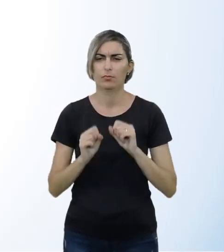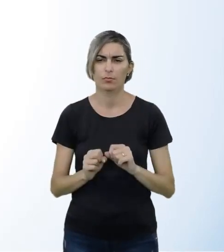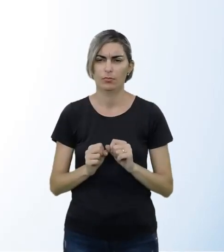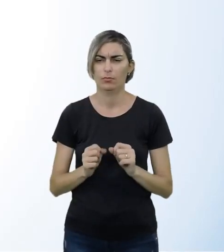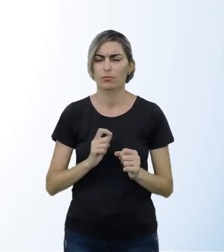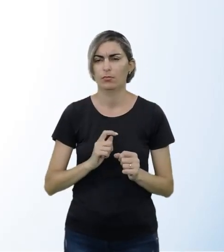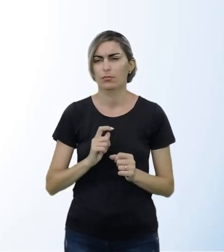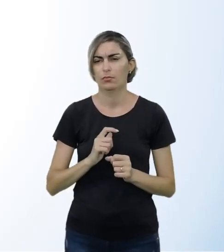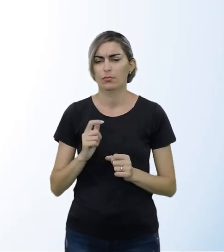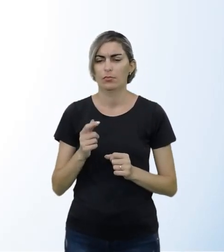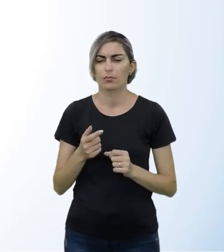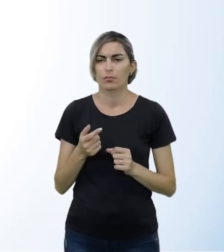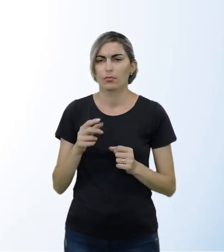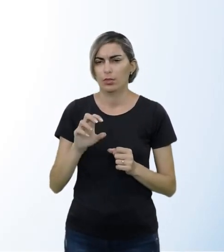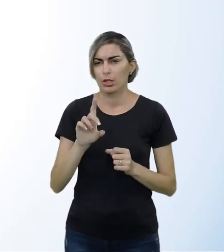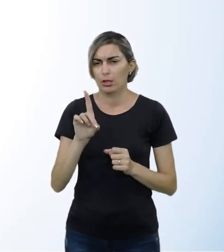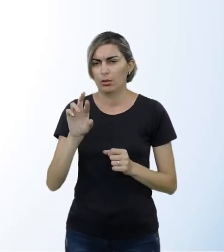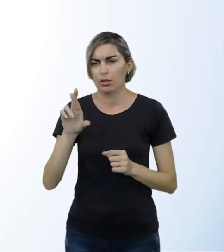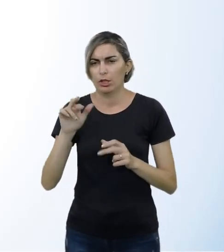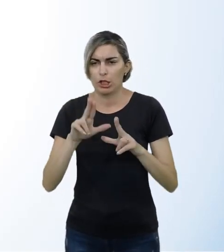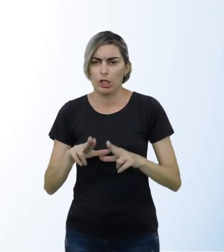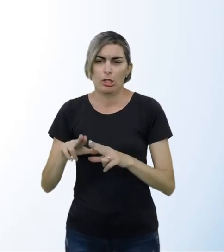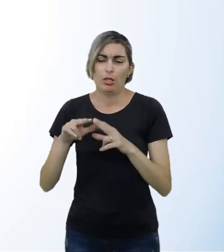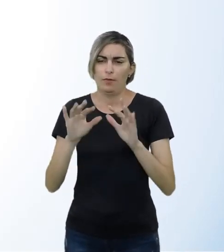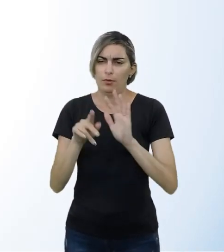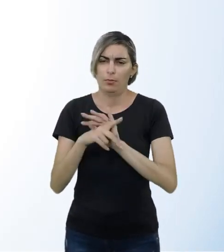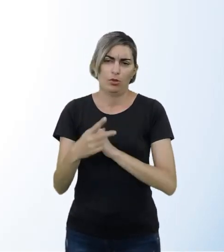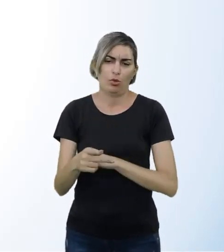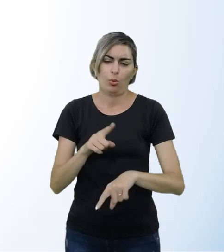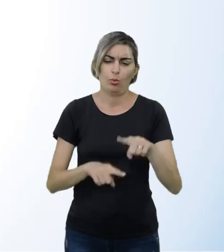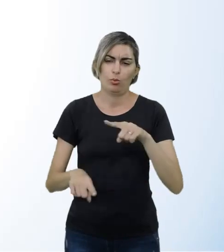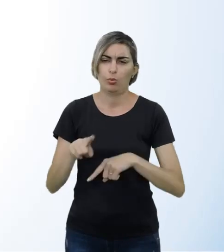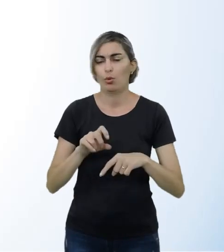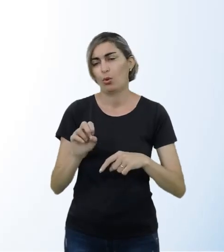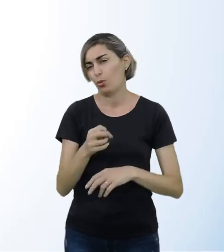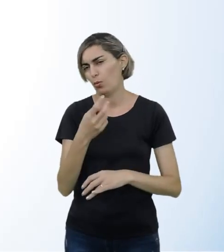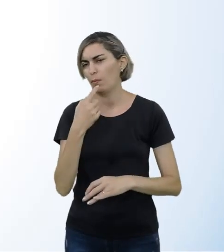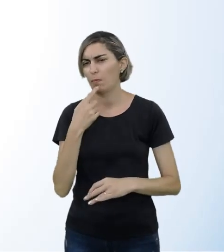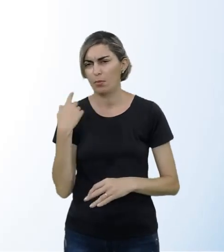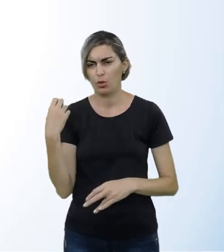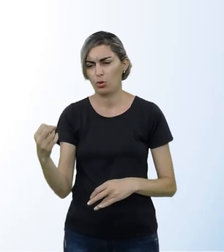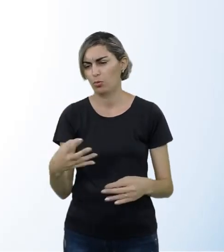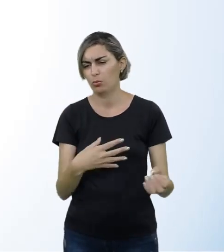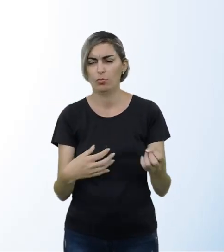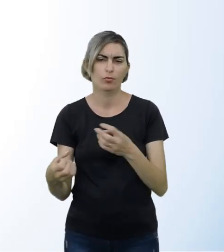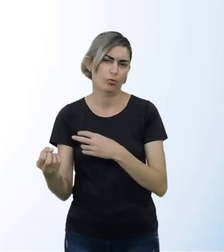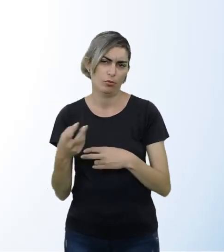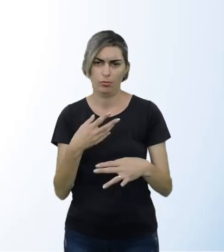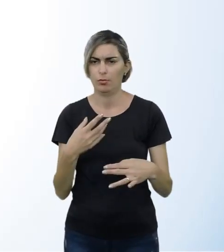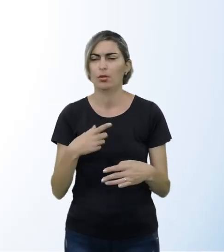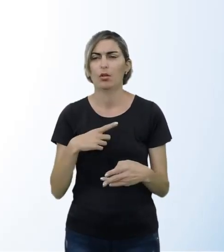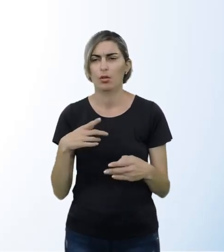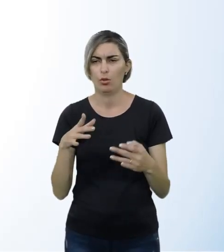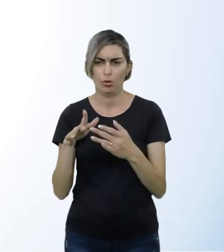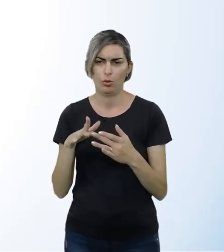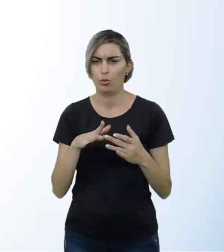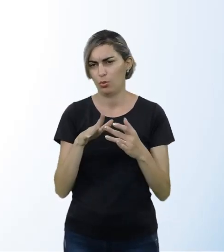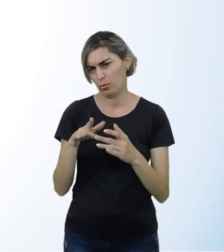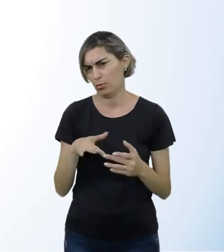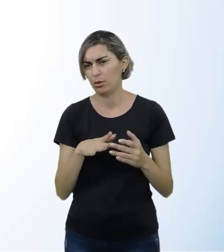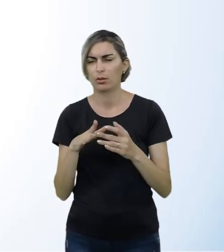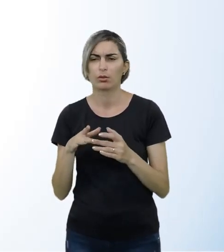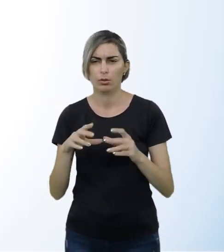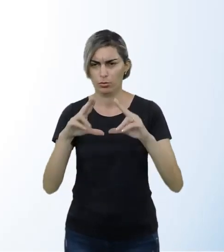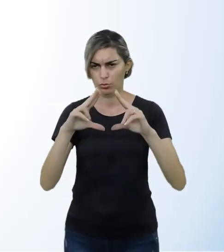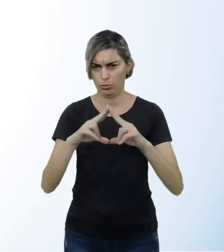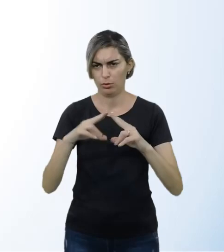que fazer a instalação de um drive específico para controlar a placa. Computadores mais recentes, com atualizações mais recentes, ao conectar a placa Arduino,